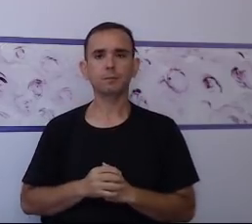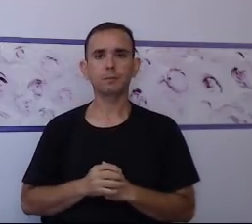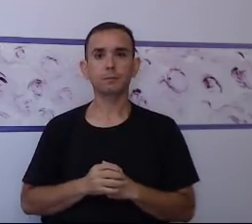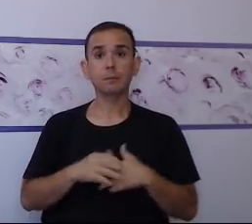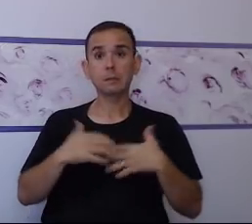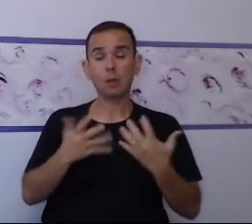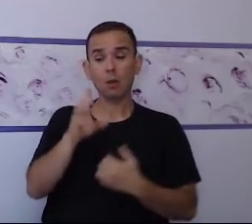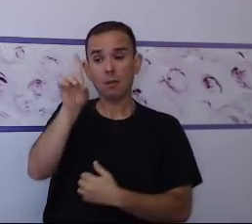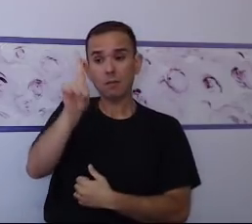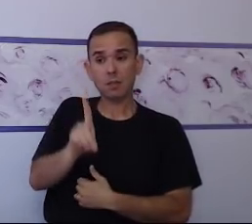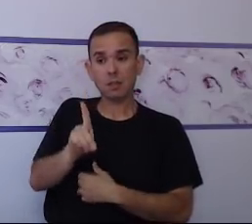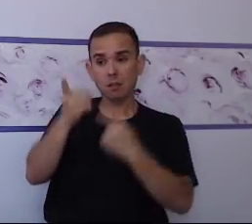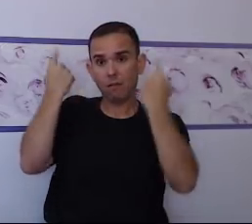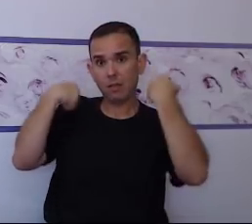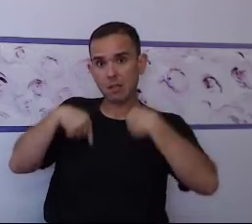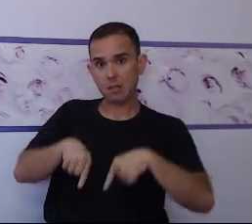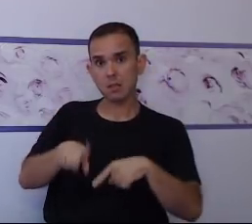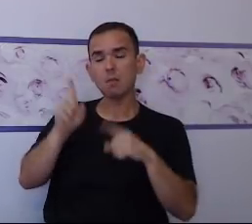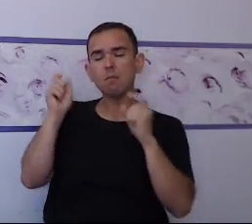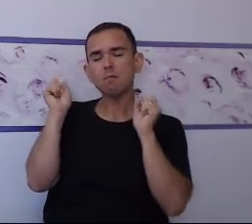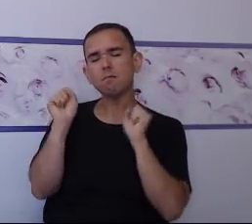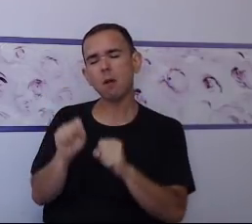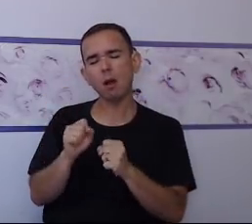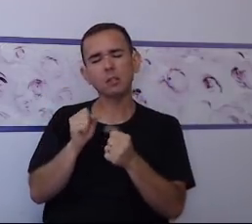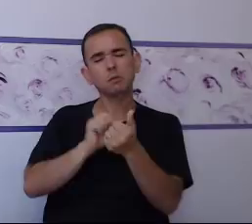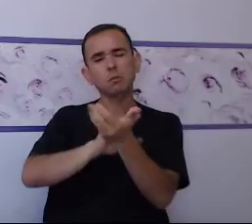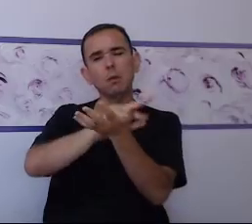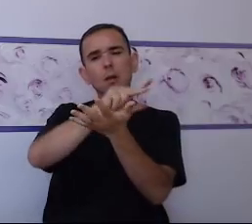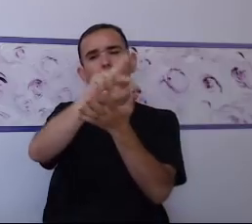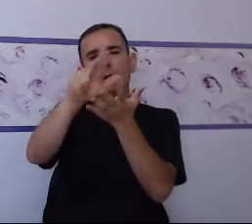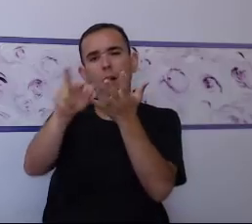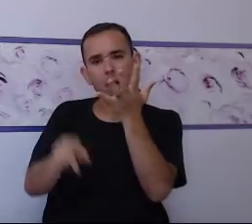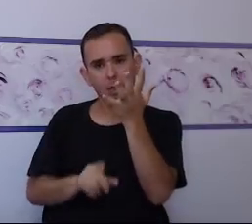Então, a deficiência física ela pode causar diversos comprometimentos.